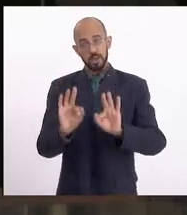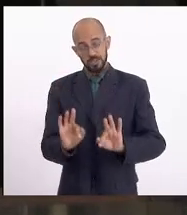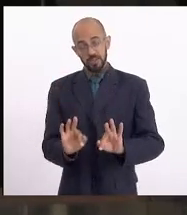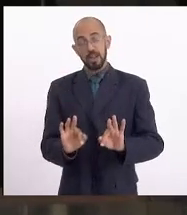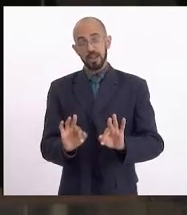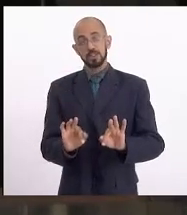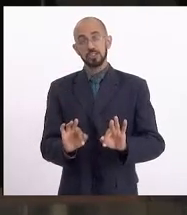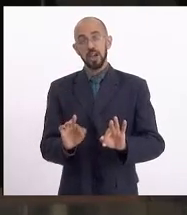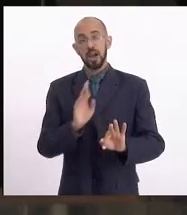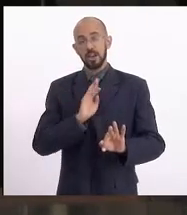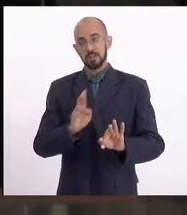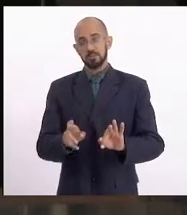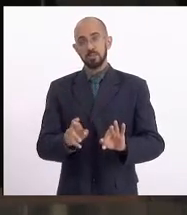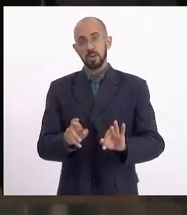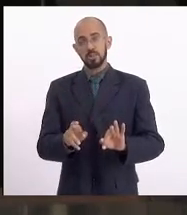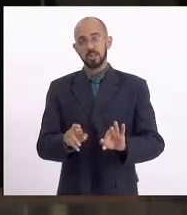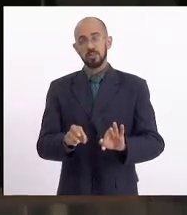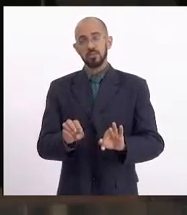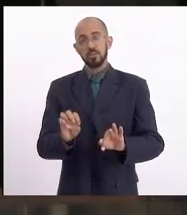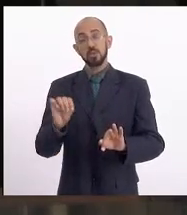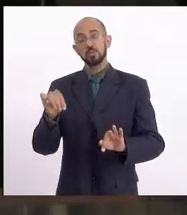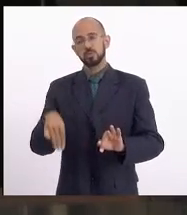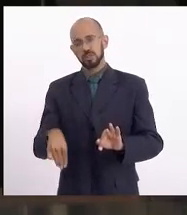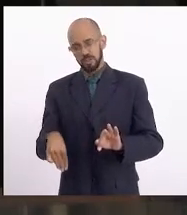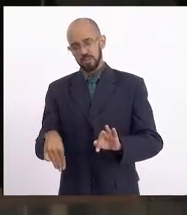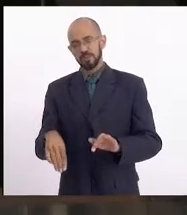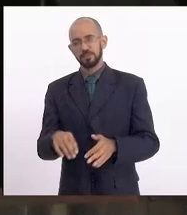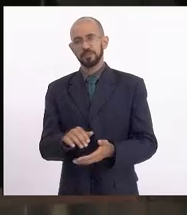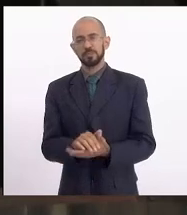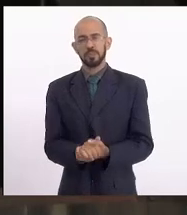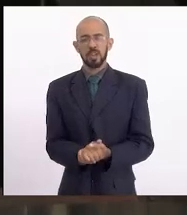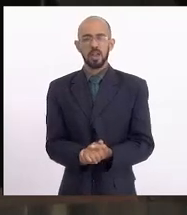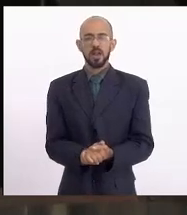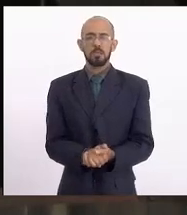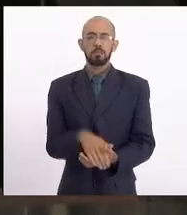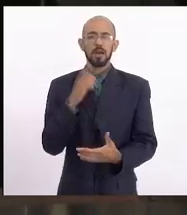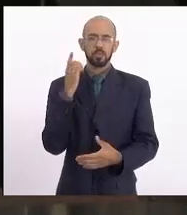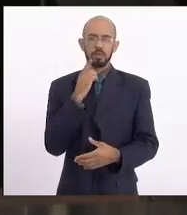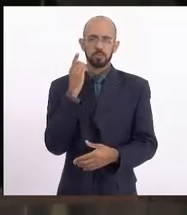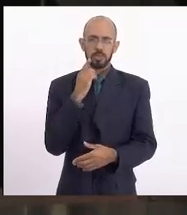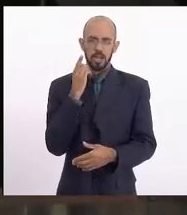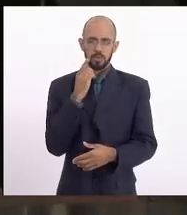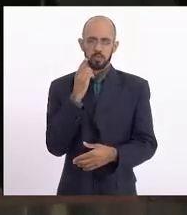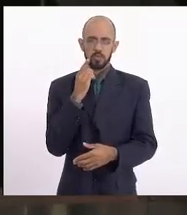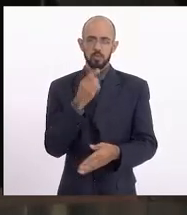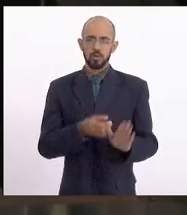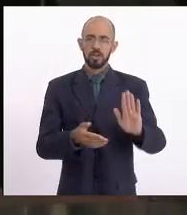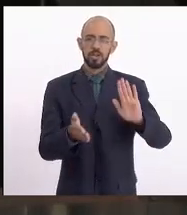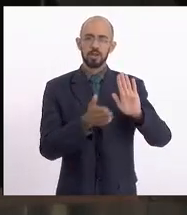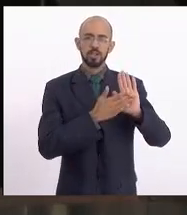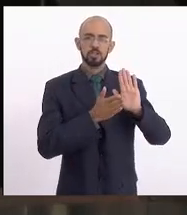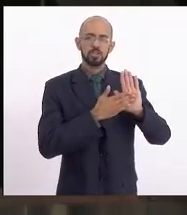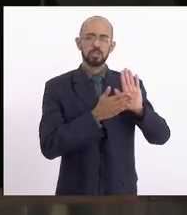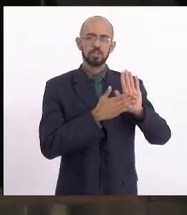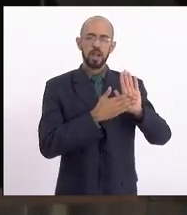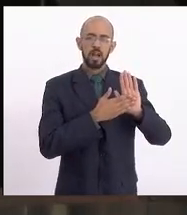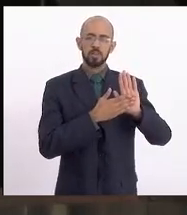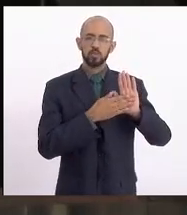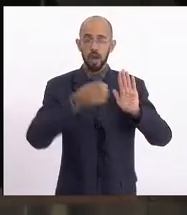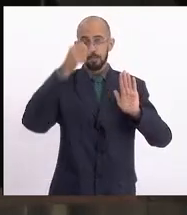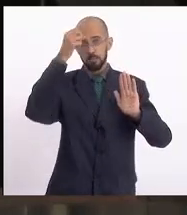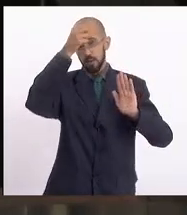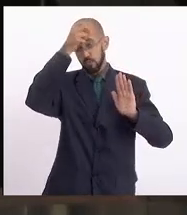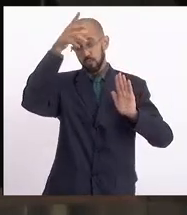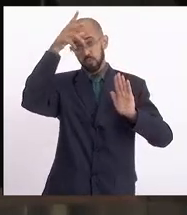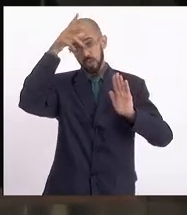resultado favorável ao deputado Rubens Bontempo, ao candidato a prefeito de Petrópolis, Rubens Bontempo,